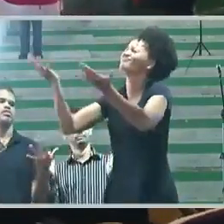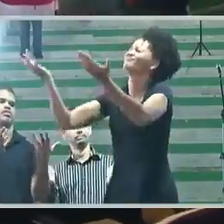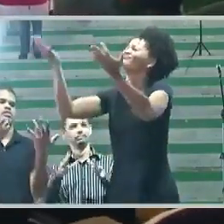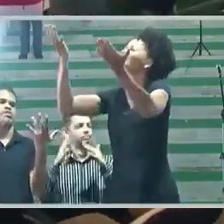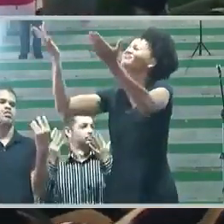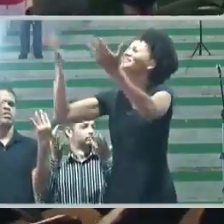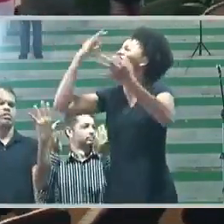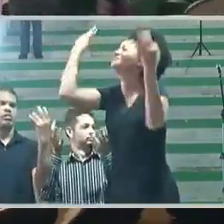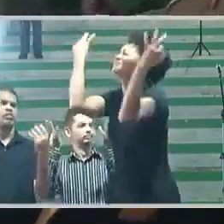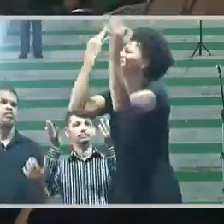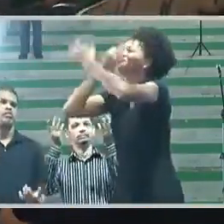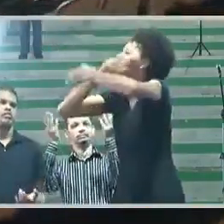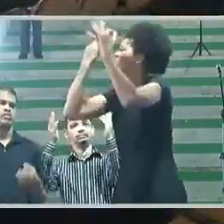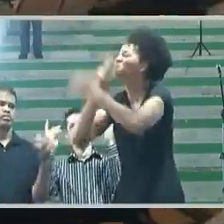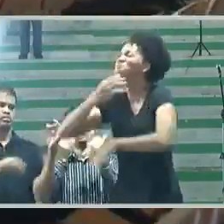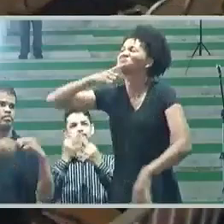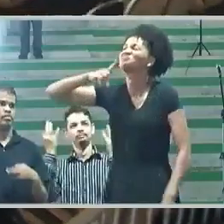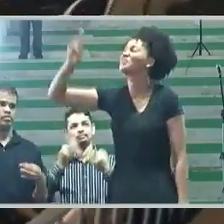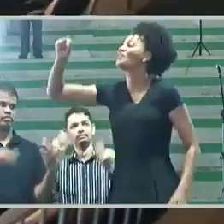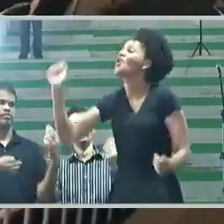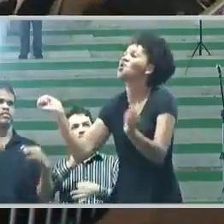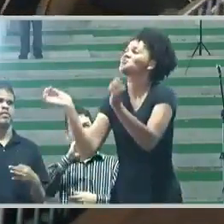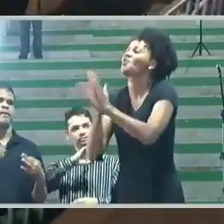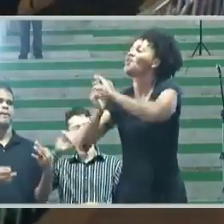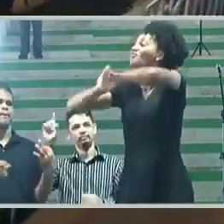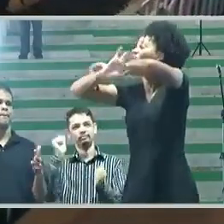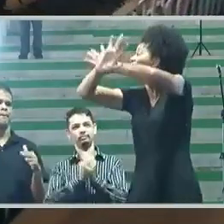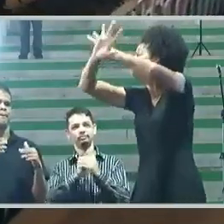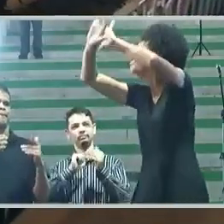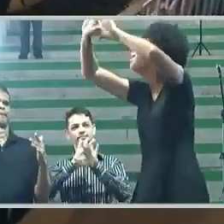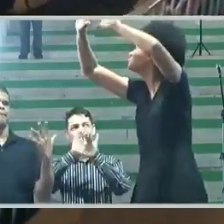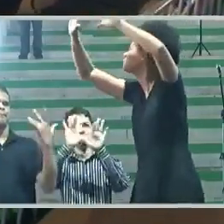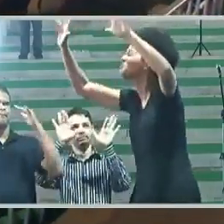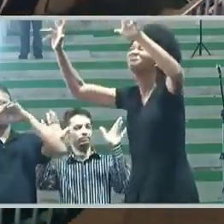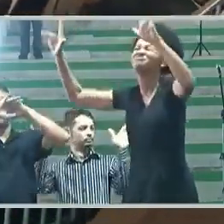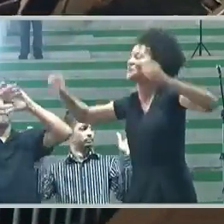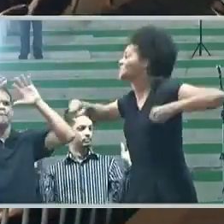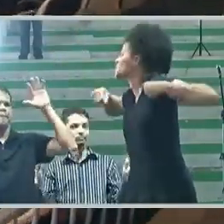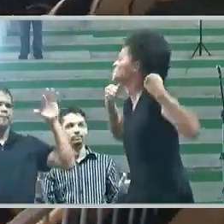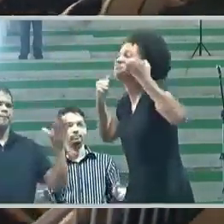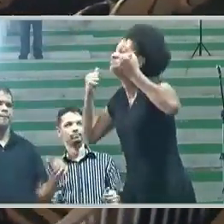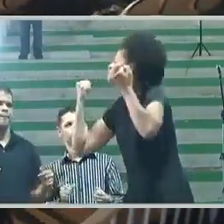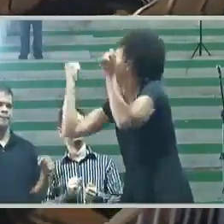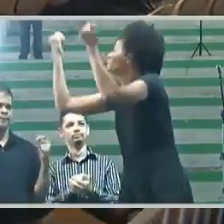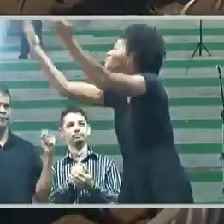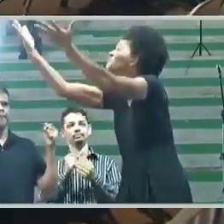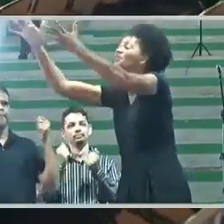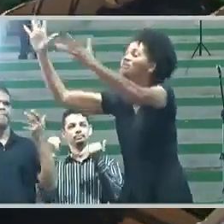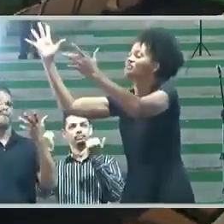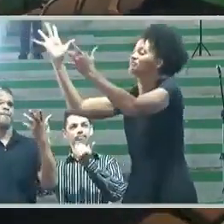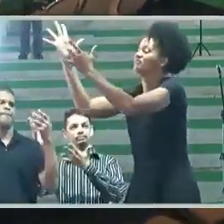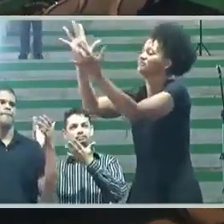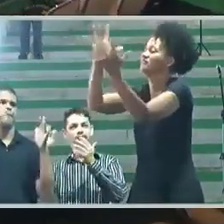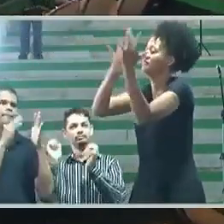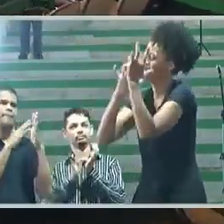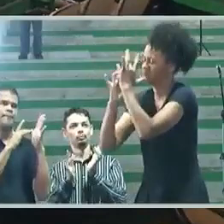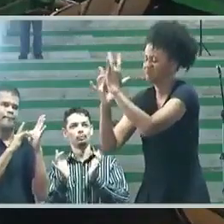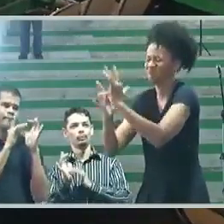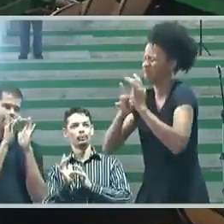Lindo, lindo, lindo és. Glória, glória eu te dou.